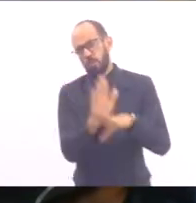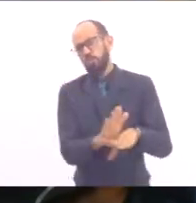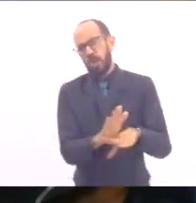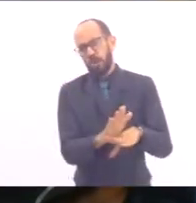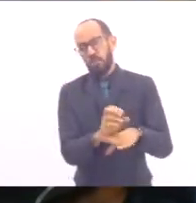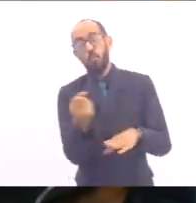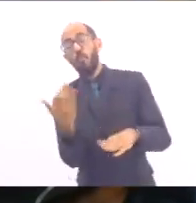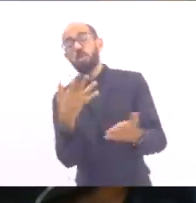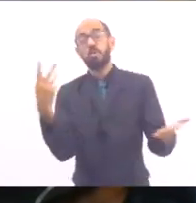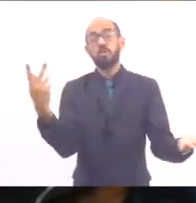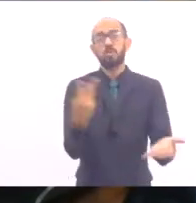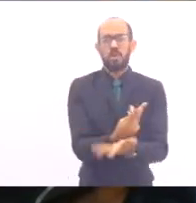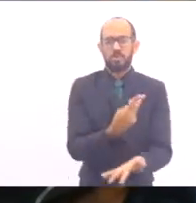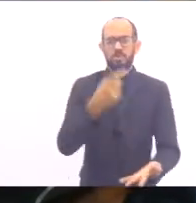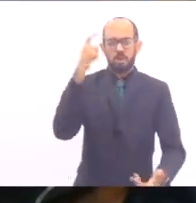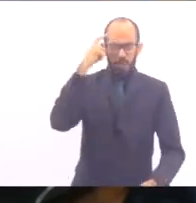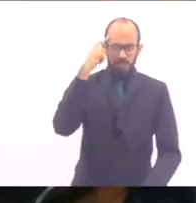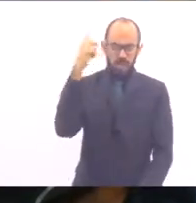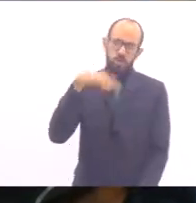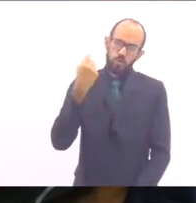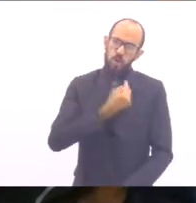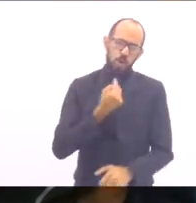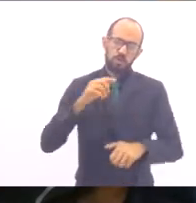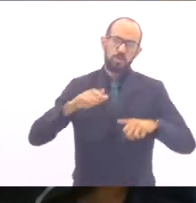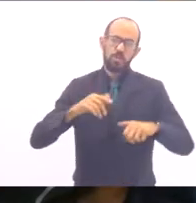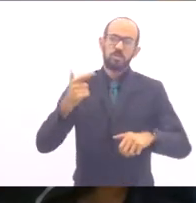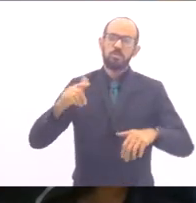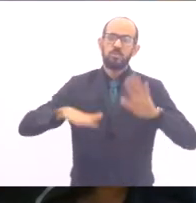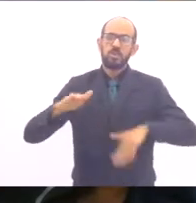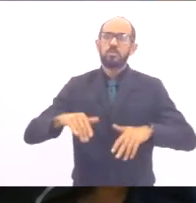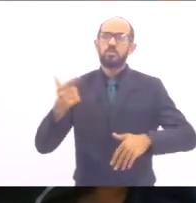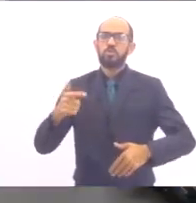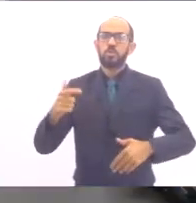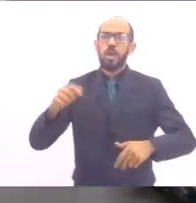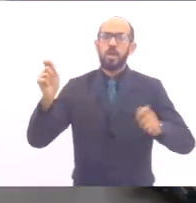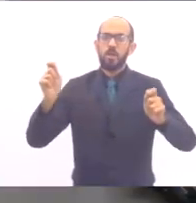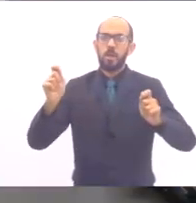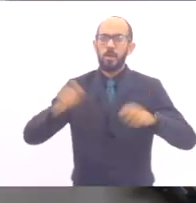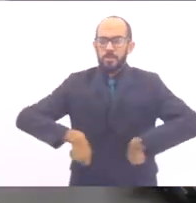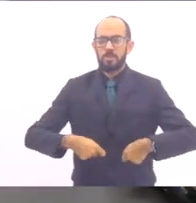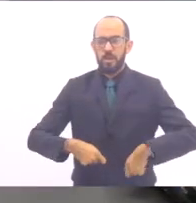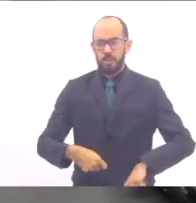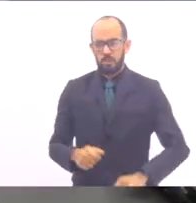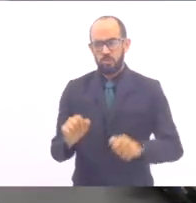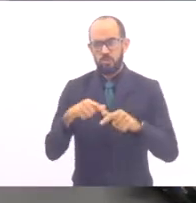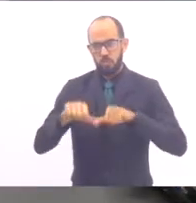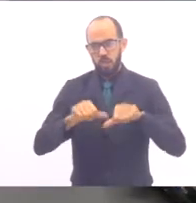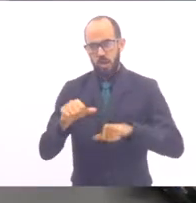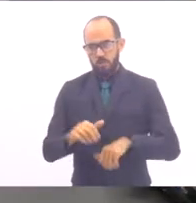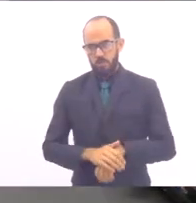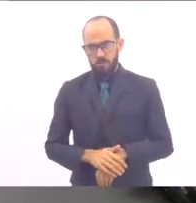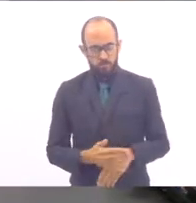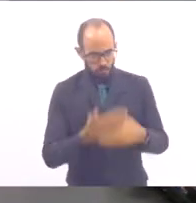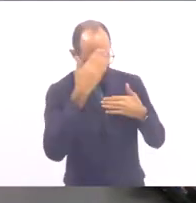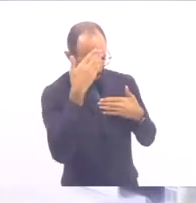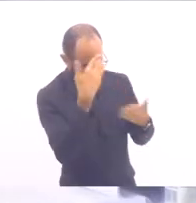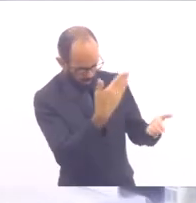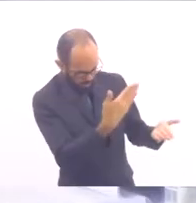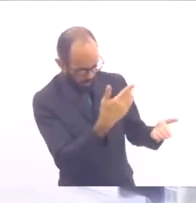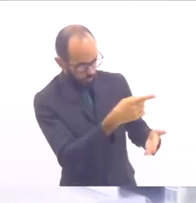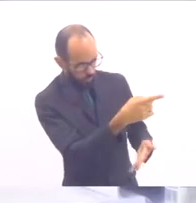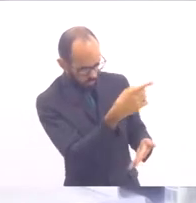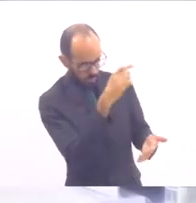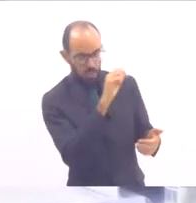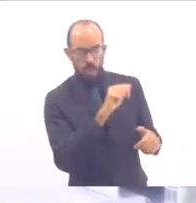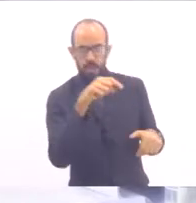coitado, para pensar na gente, não tem poder. Não Muito tem bem. Poder. Muito obrigado, doutor. Obrigado você. Aqui é um lugar